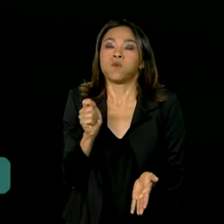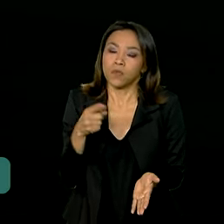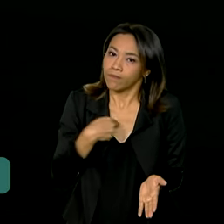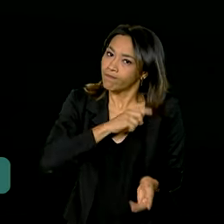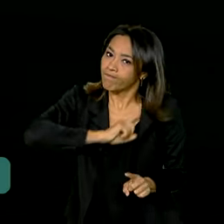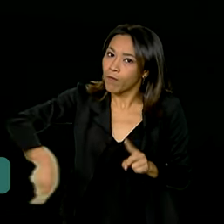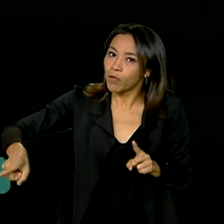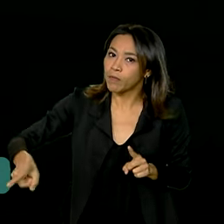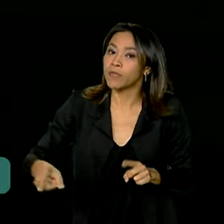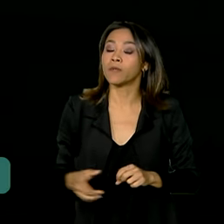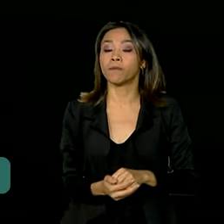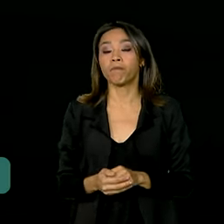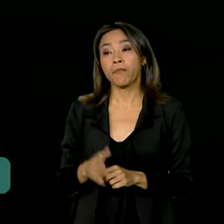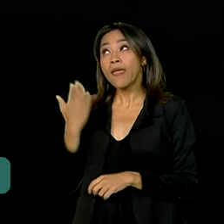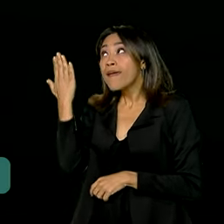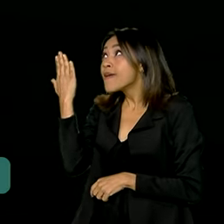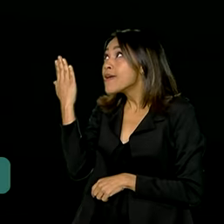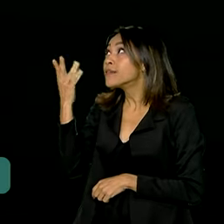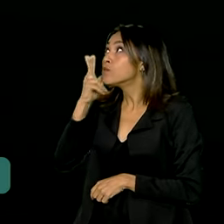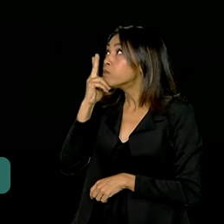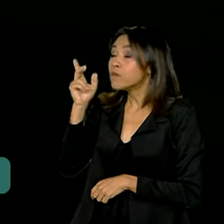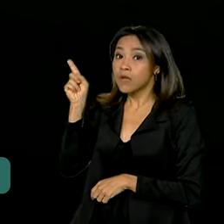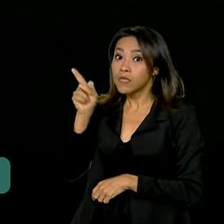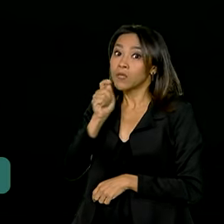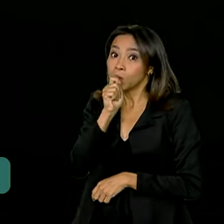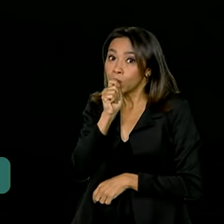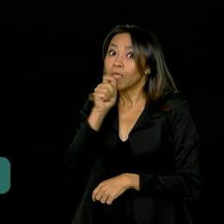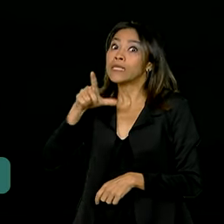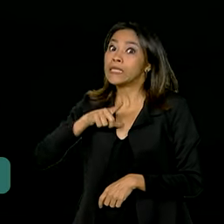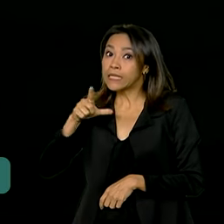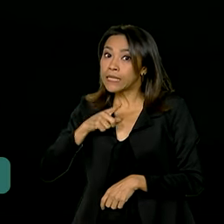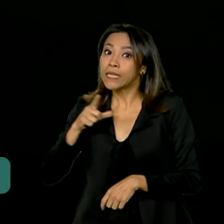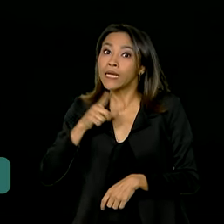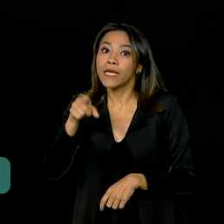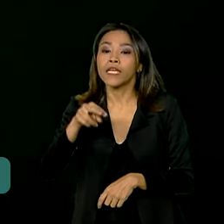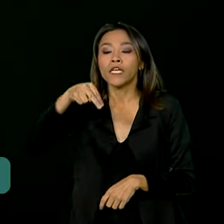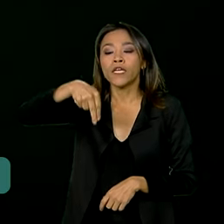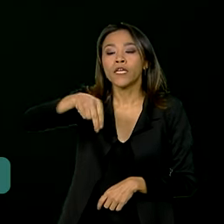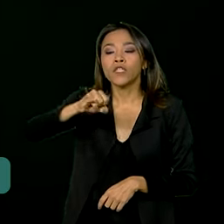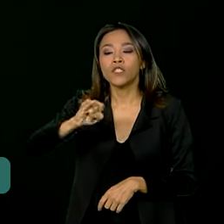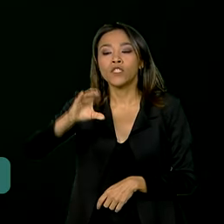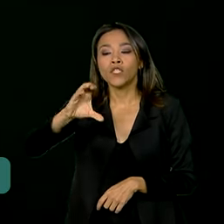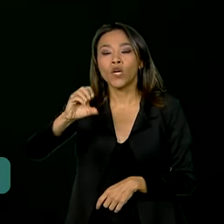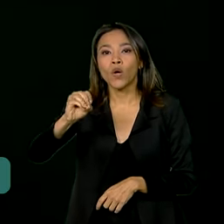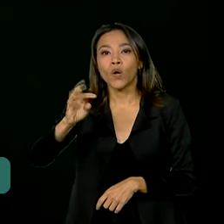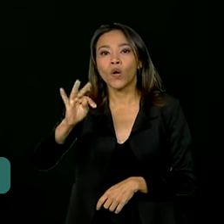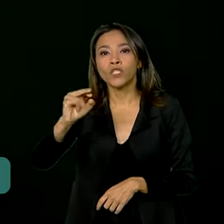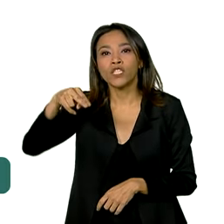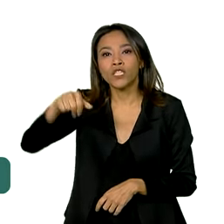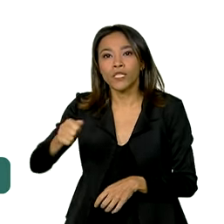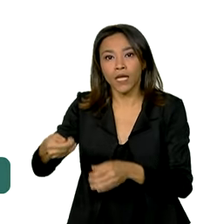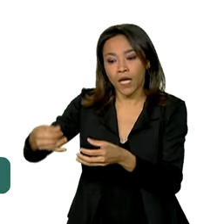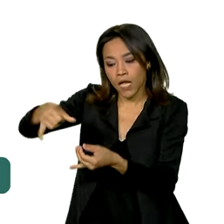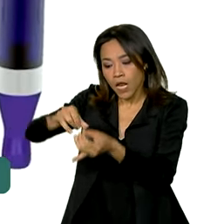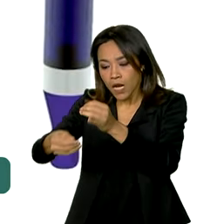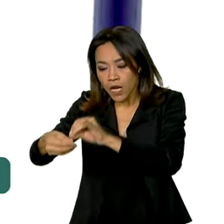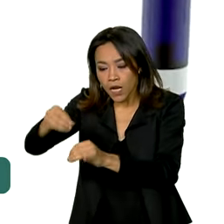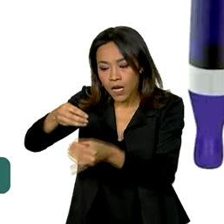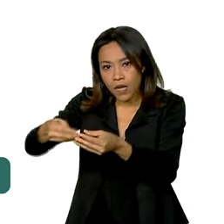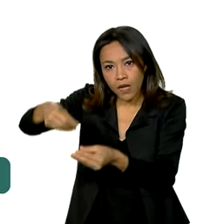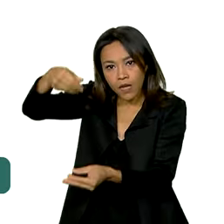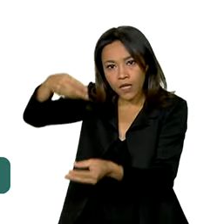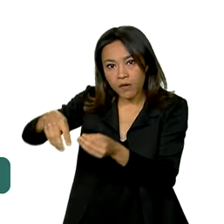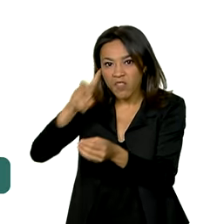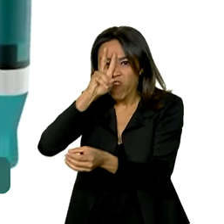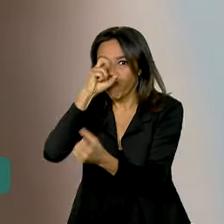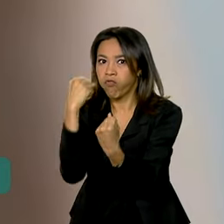Médica Brasileira, esses cigarros possuem nicotina sob a forma líquida, com forte poder de viciar, além de